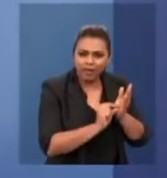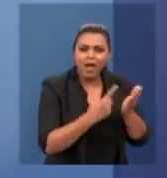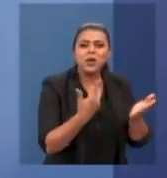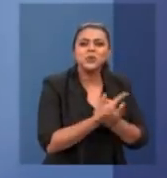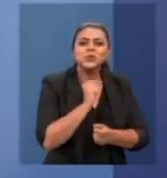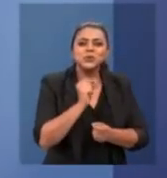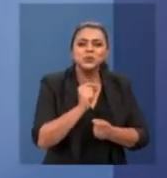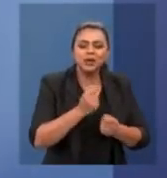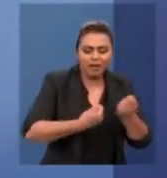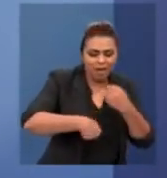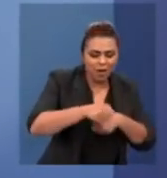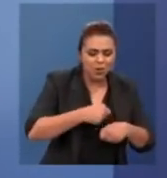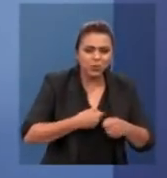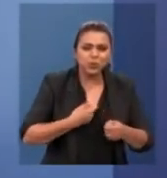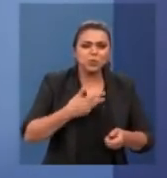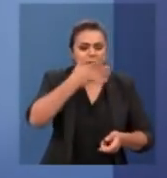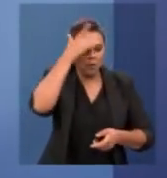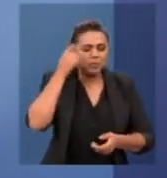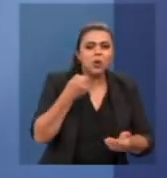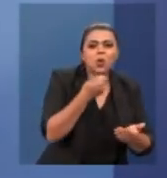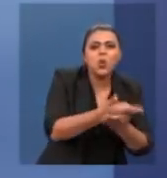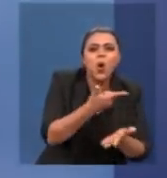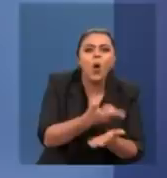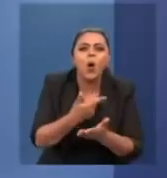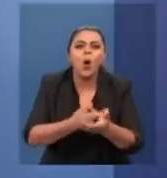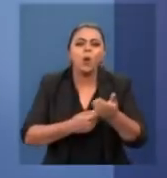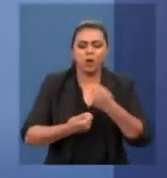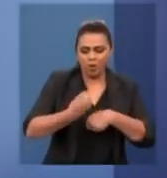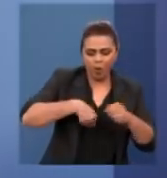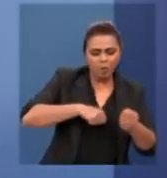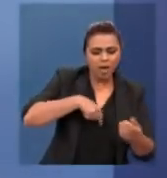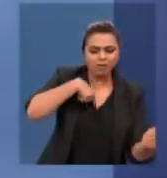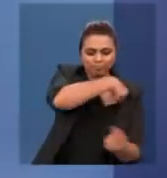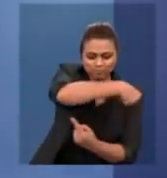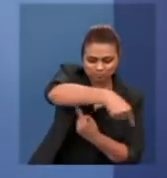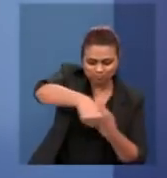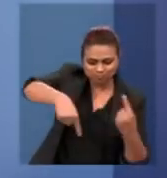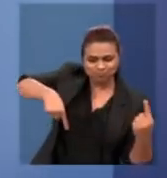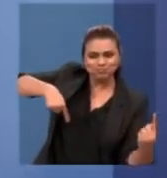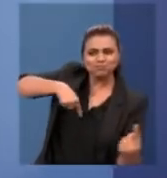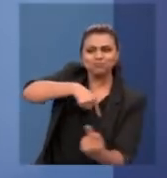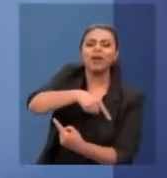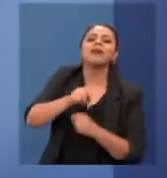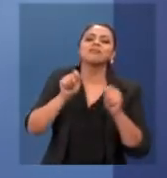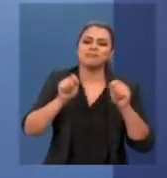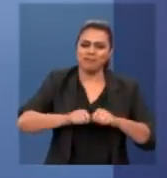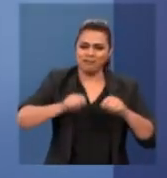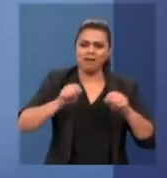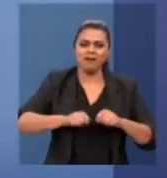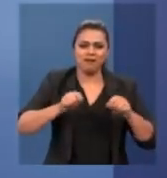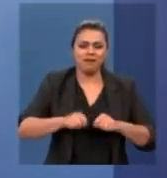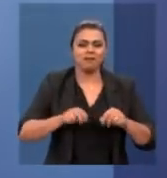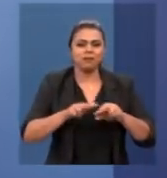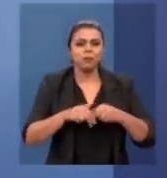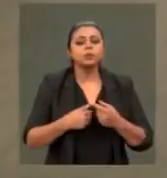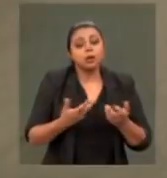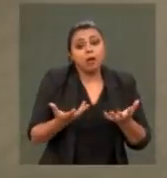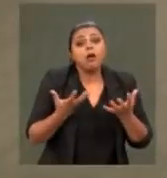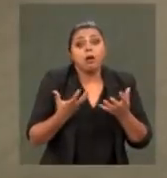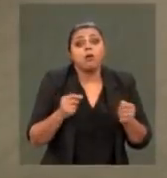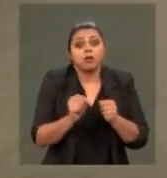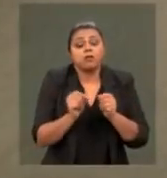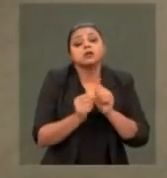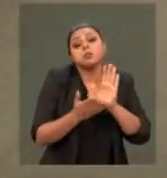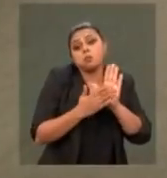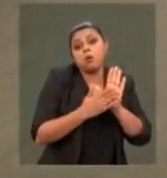produtividade a questão dos negócios fazer a roda financeira e econômica girar isso nós pretendemos fazer com o compromisso